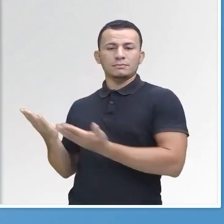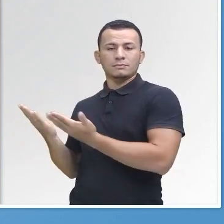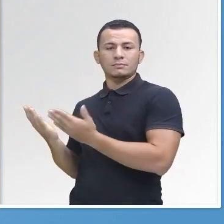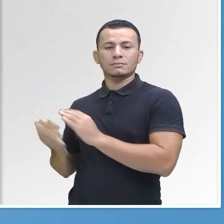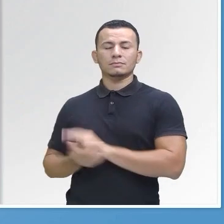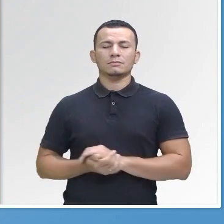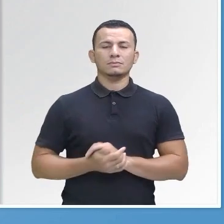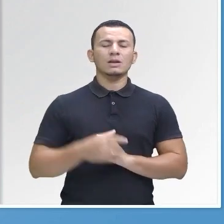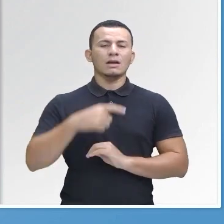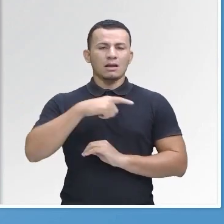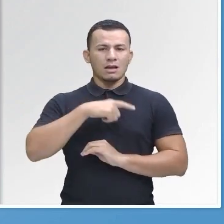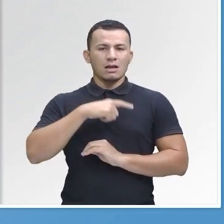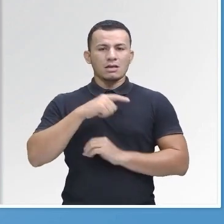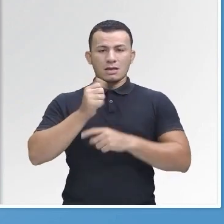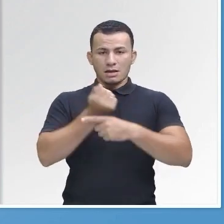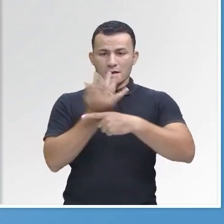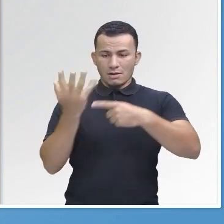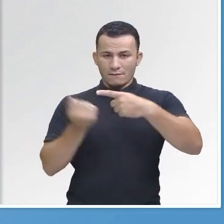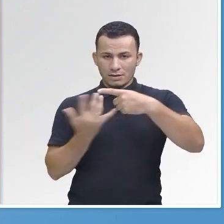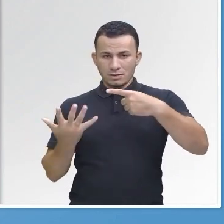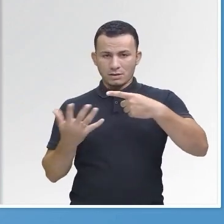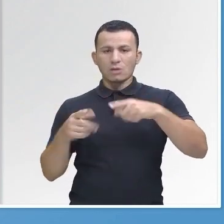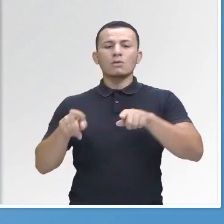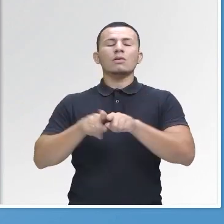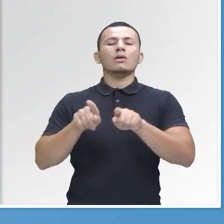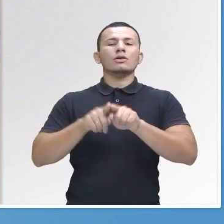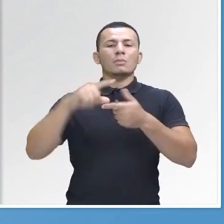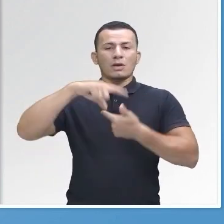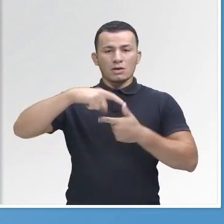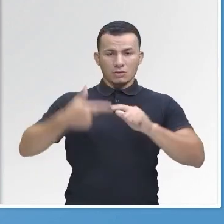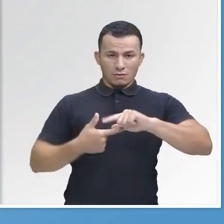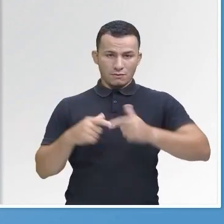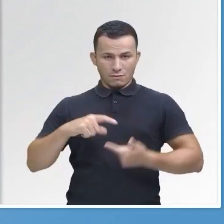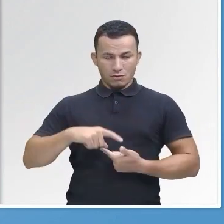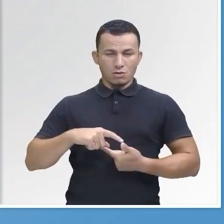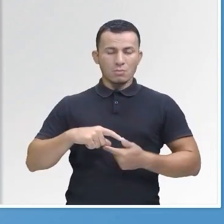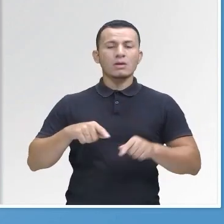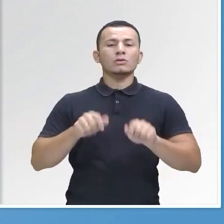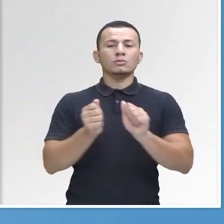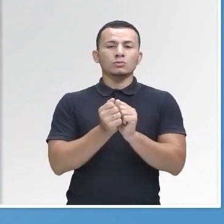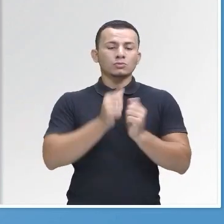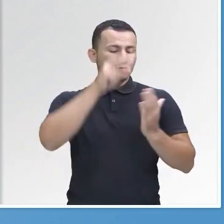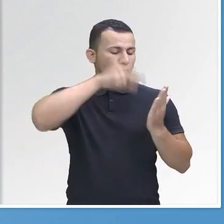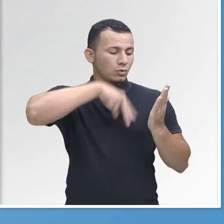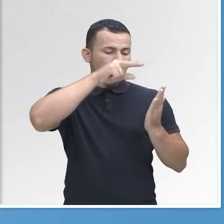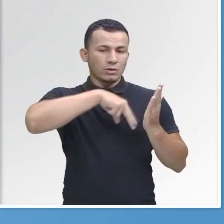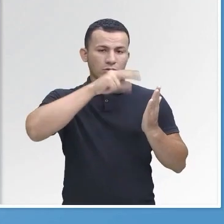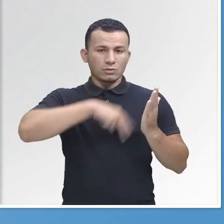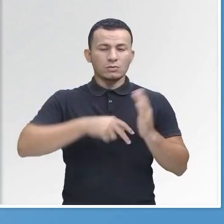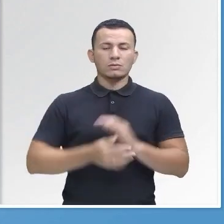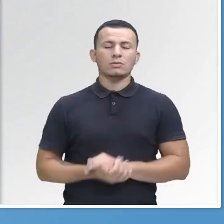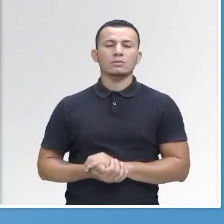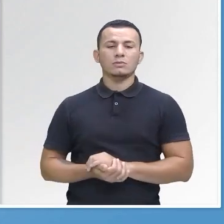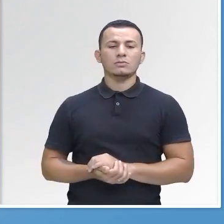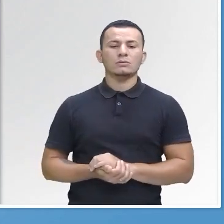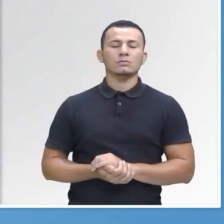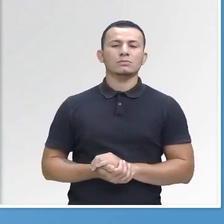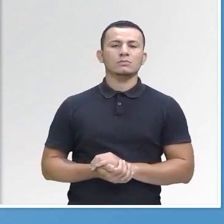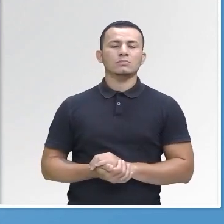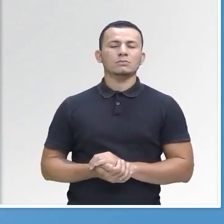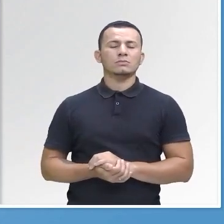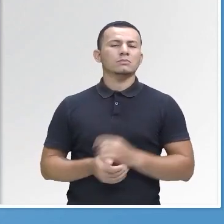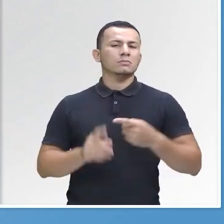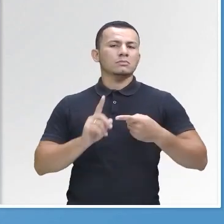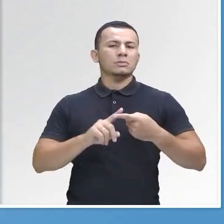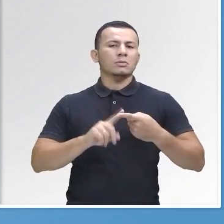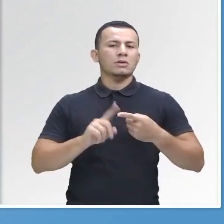fração e a sua representação na forma geométrica, junto com a sua o quê? Leitura. Então vamos lá. Primeira fração é o quê?